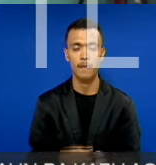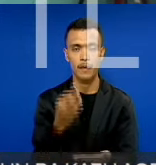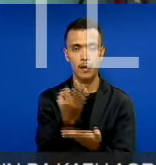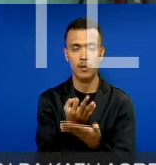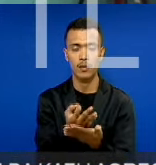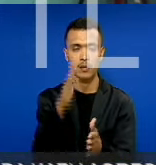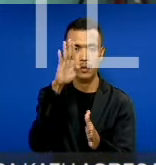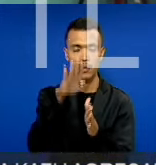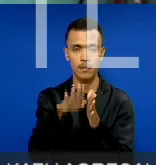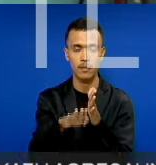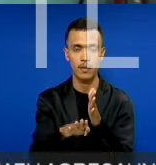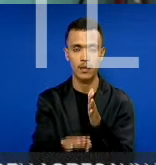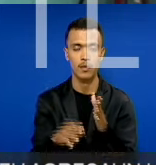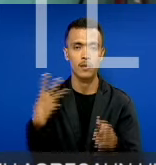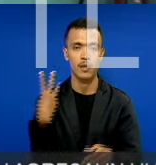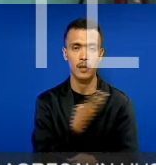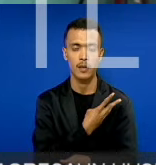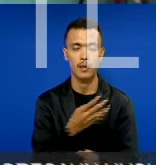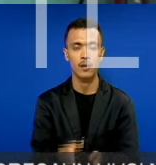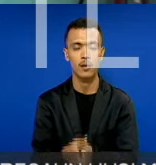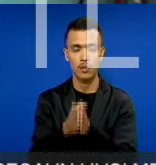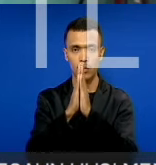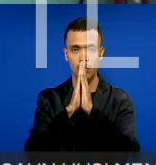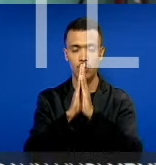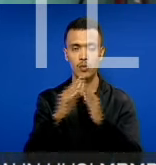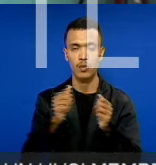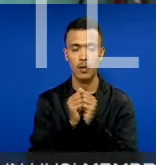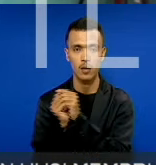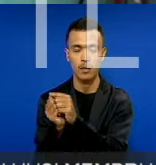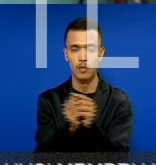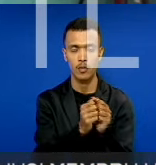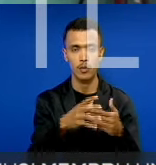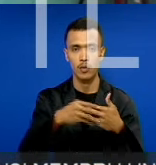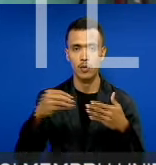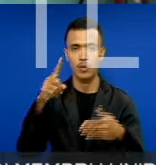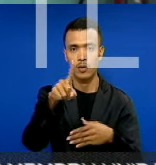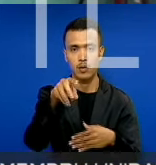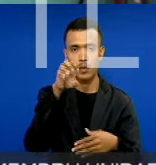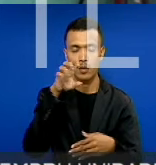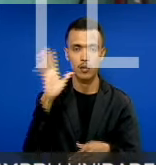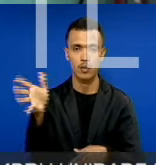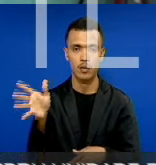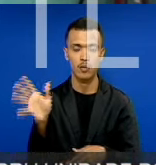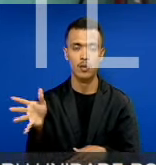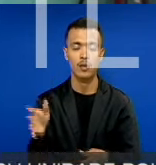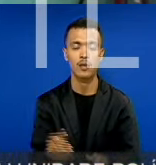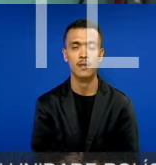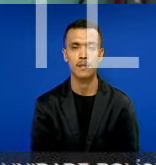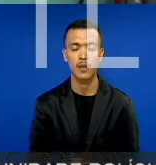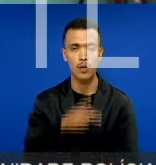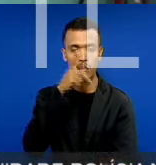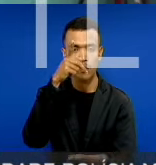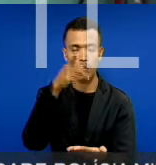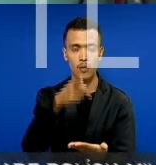Salário mínimo, né? Que está propõe, né? 150. E projeto,